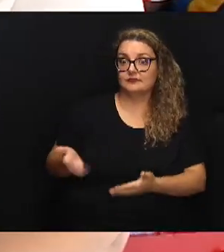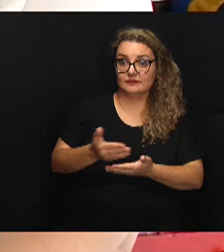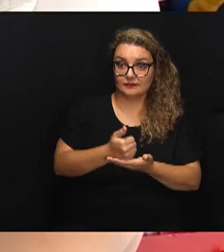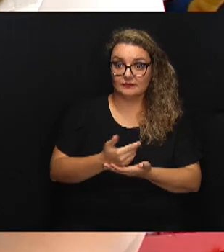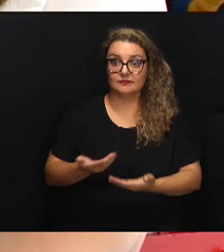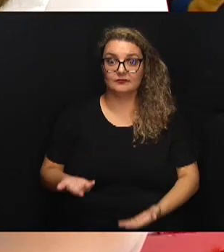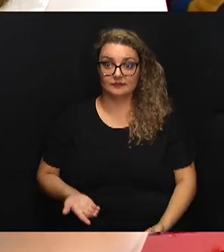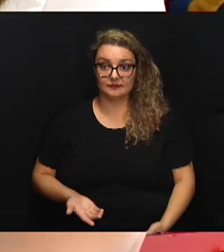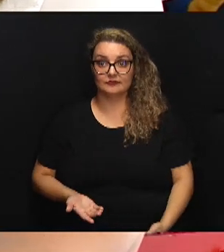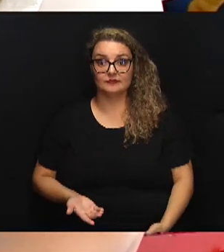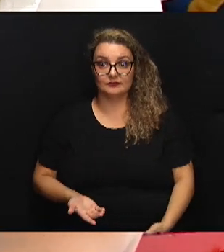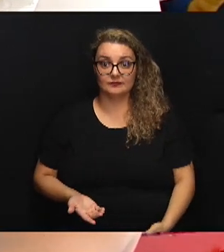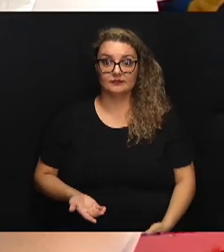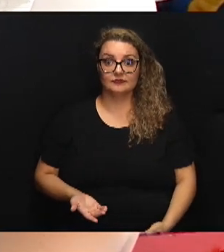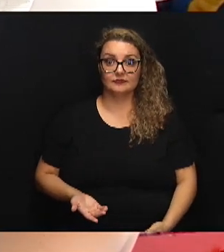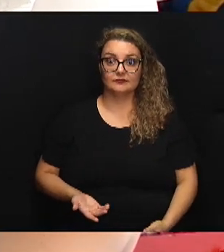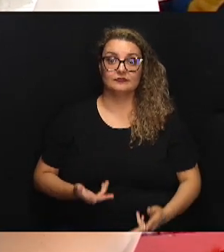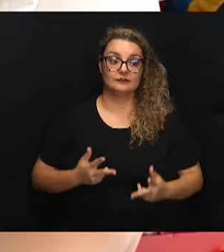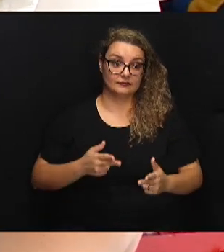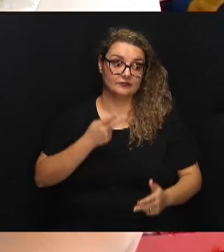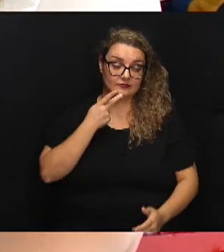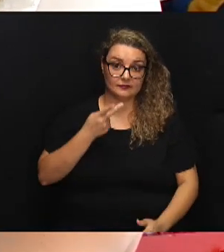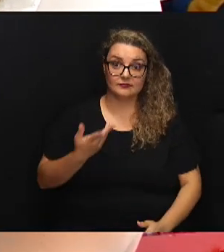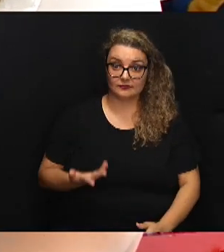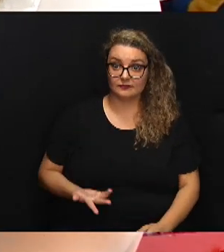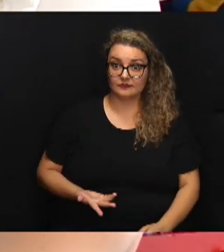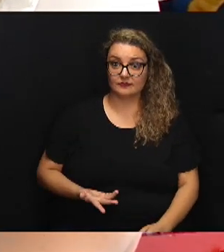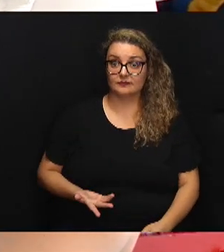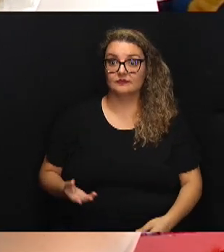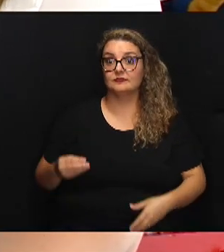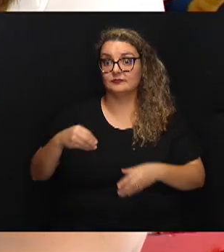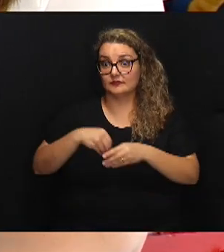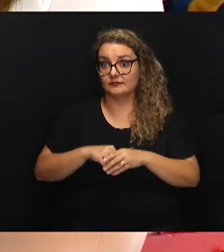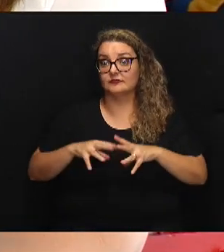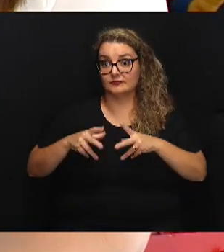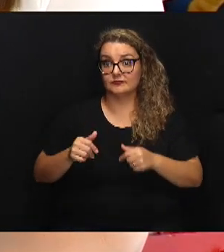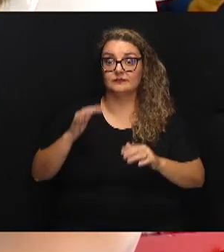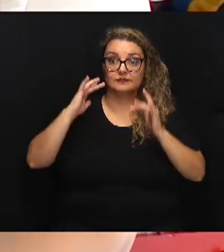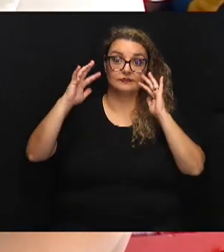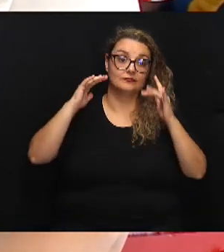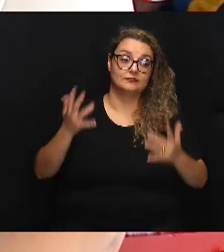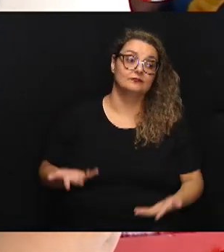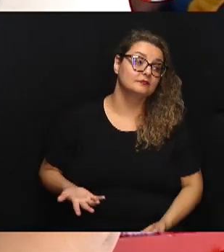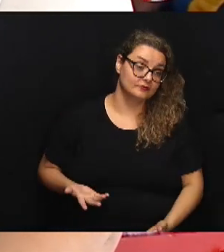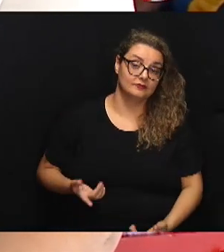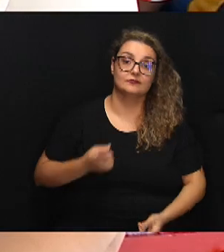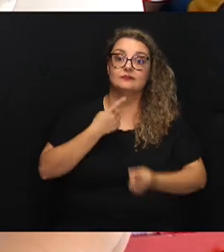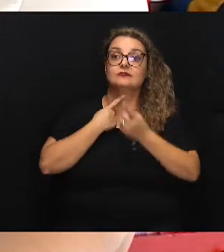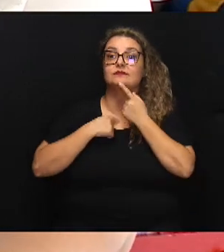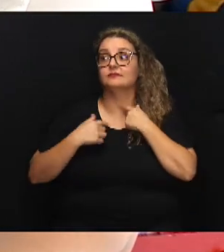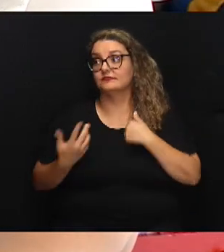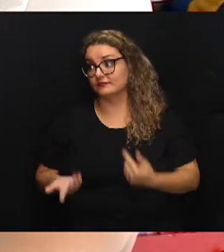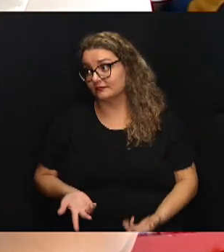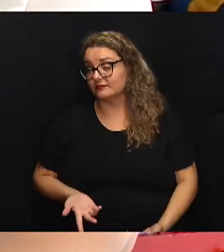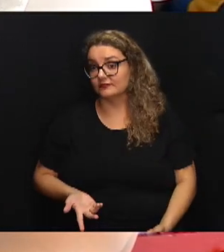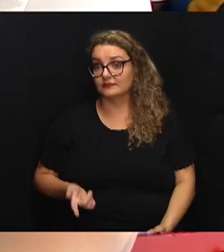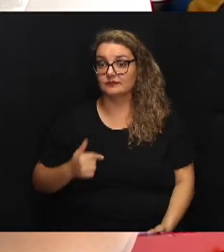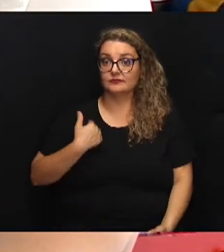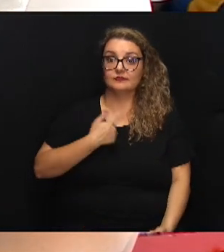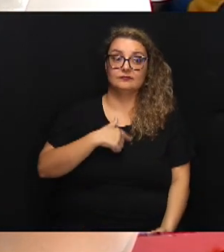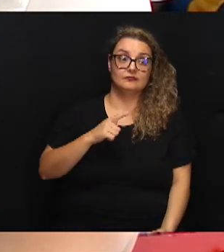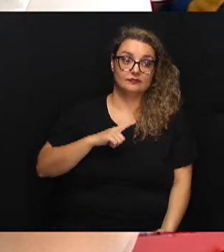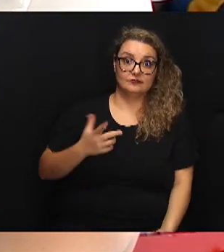né, como eu disse, dentro daquilo que de repente é um sonho, né, um desejo. Nós temos dentro